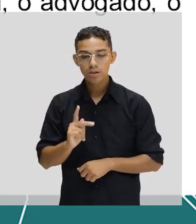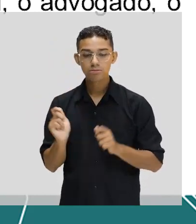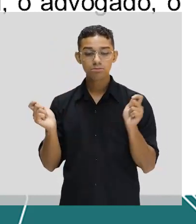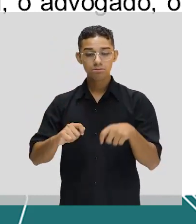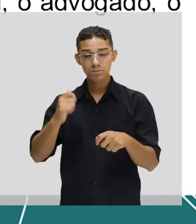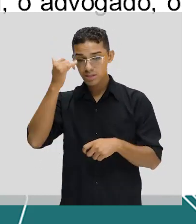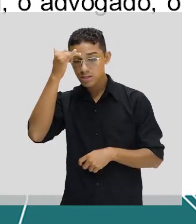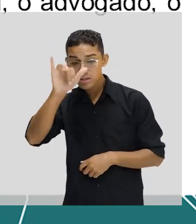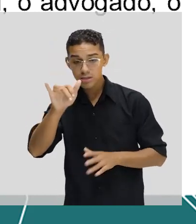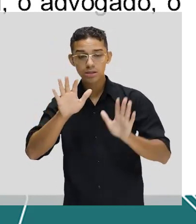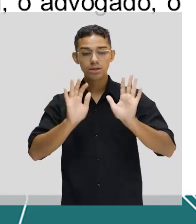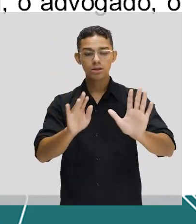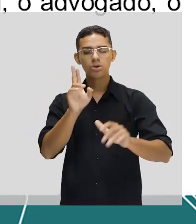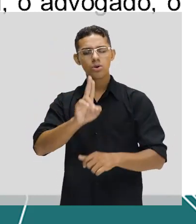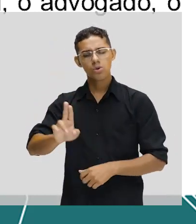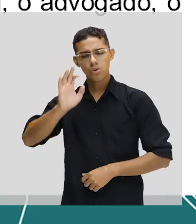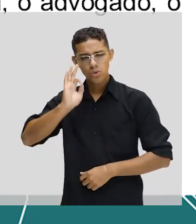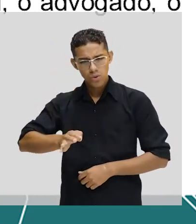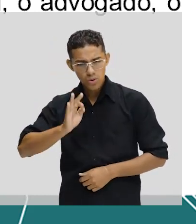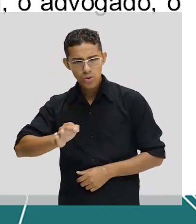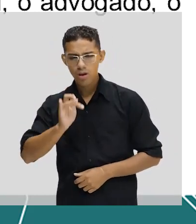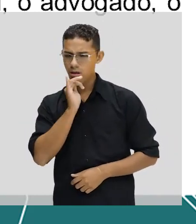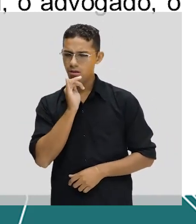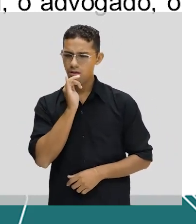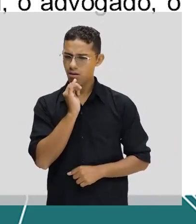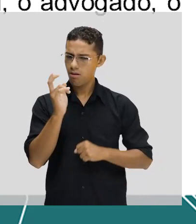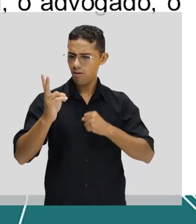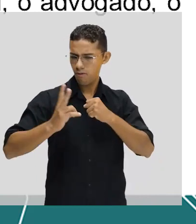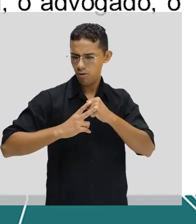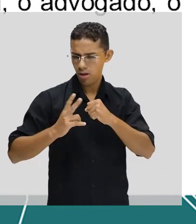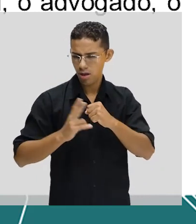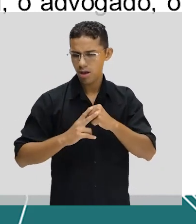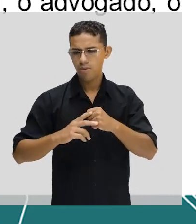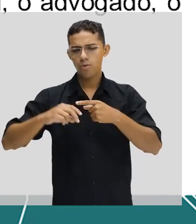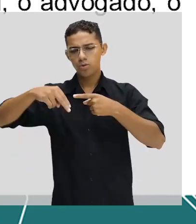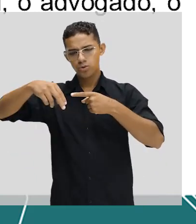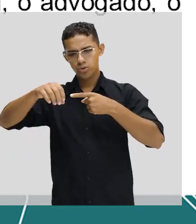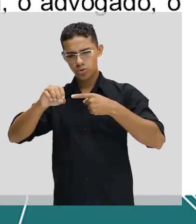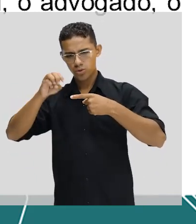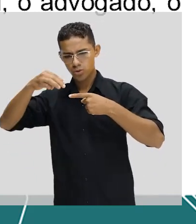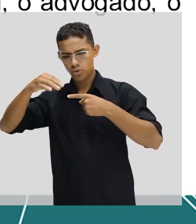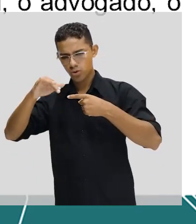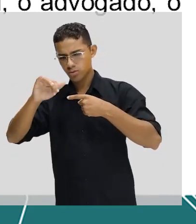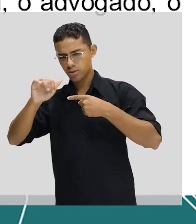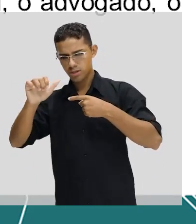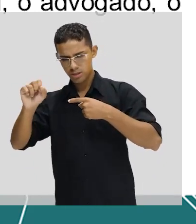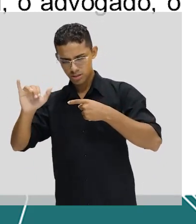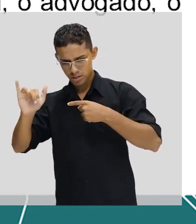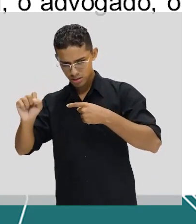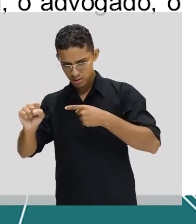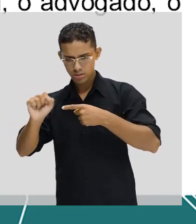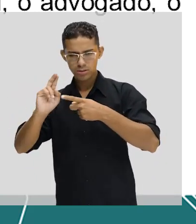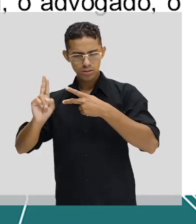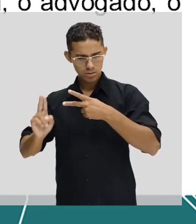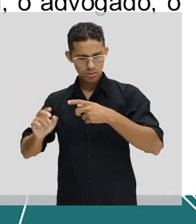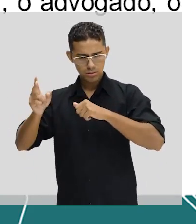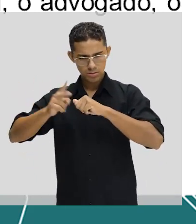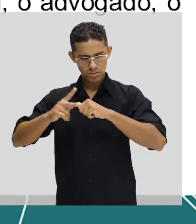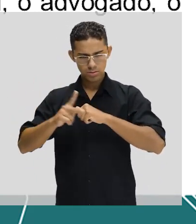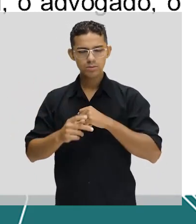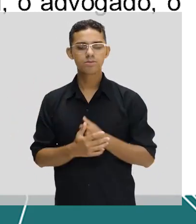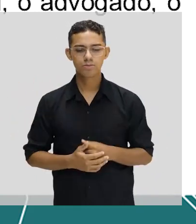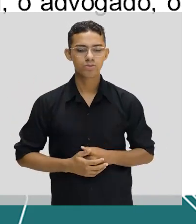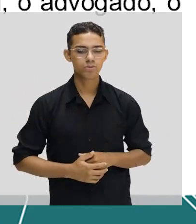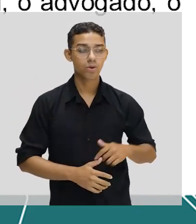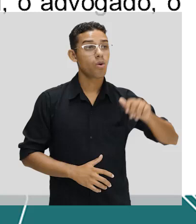redação. Use corretamente as formas verbo-nominais. Exemplo, o advogado encontrou o réu